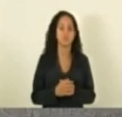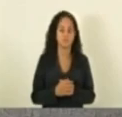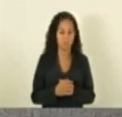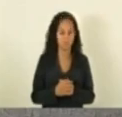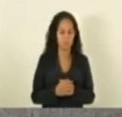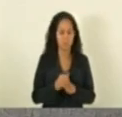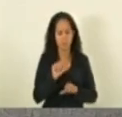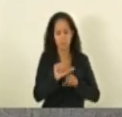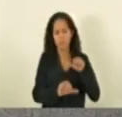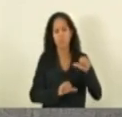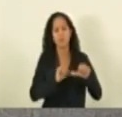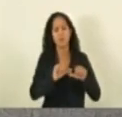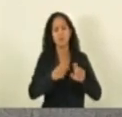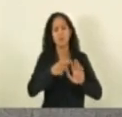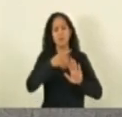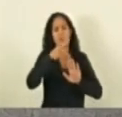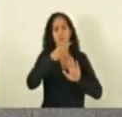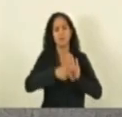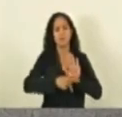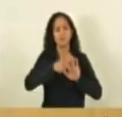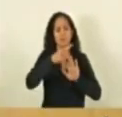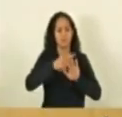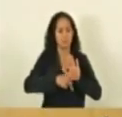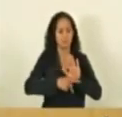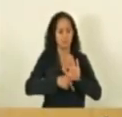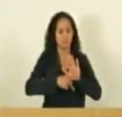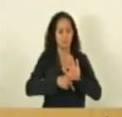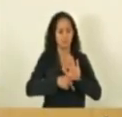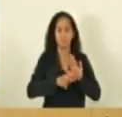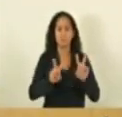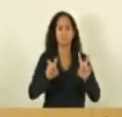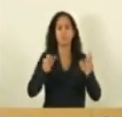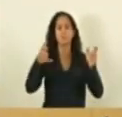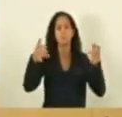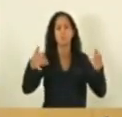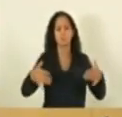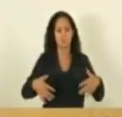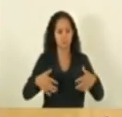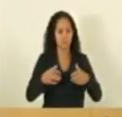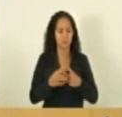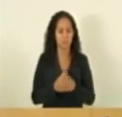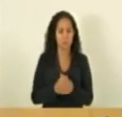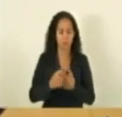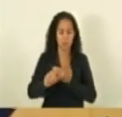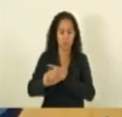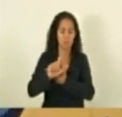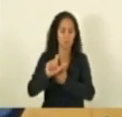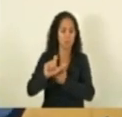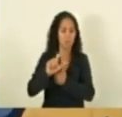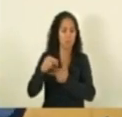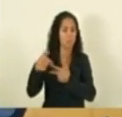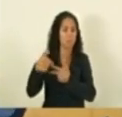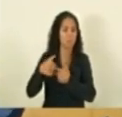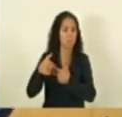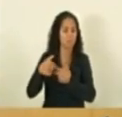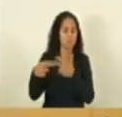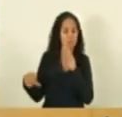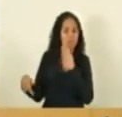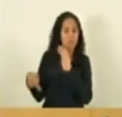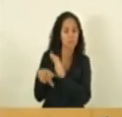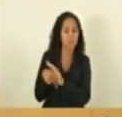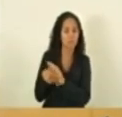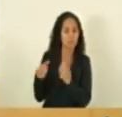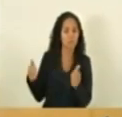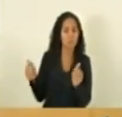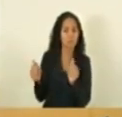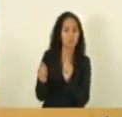a modificação do projeto versa sobre o seguinte: fica o Poder Executivo Estadual, por meio da